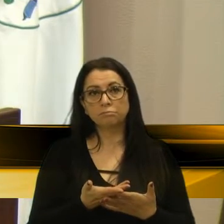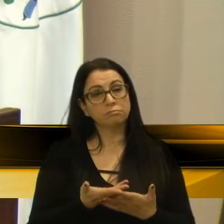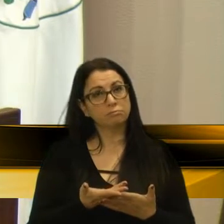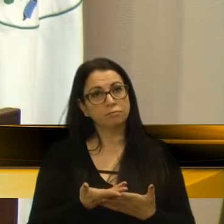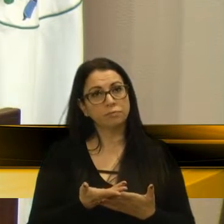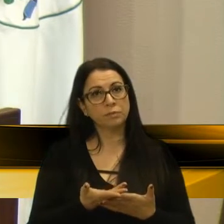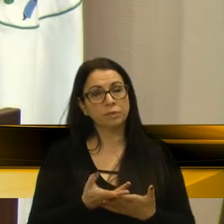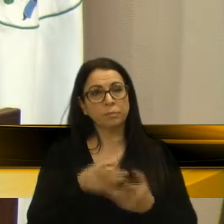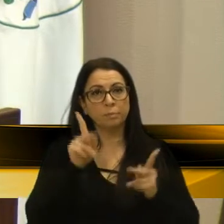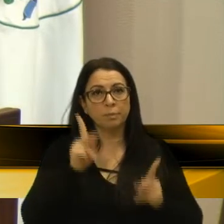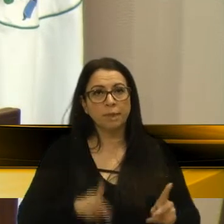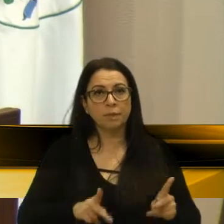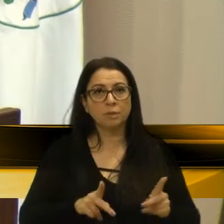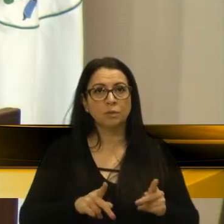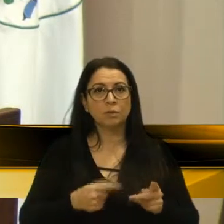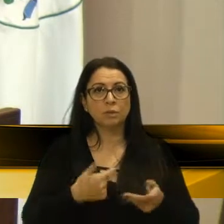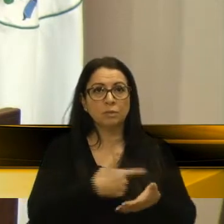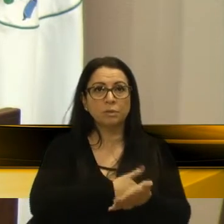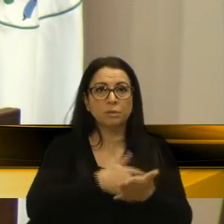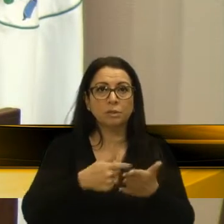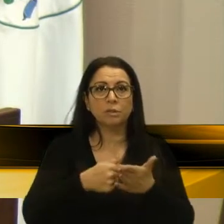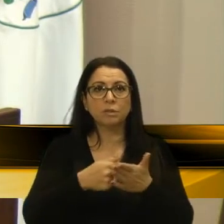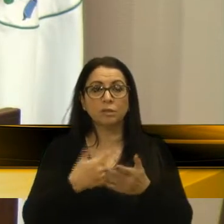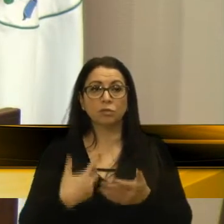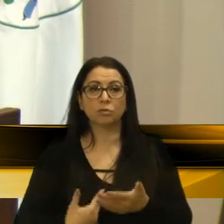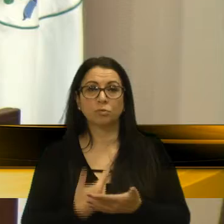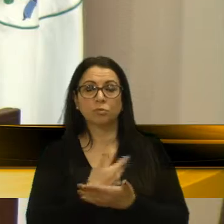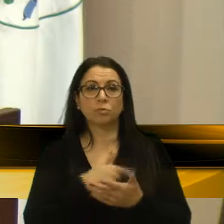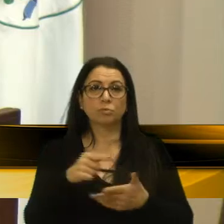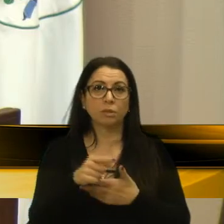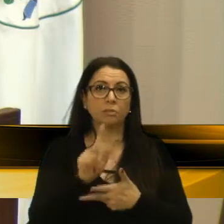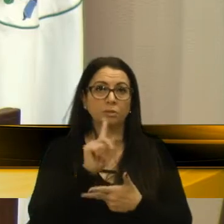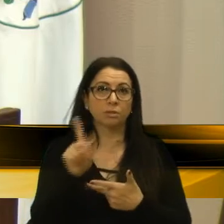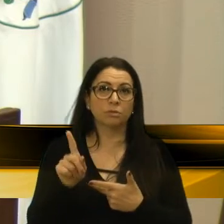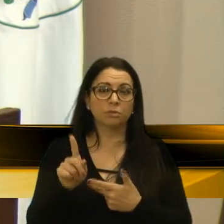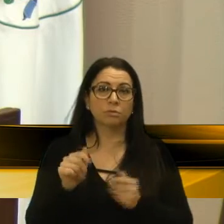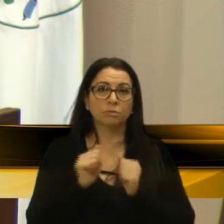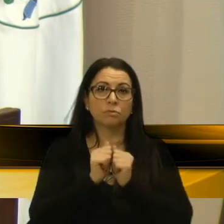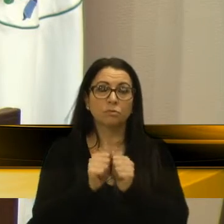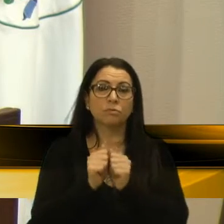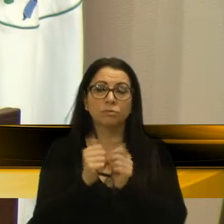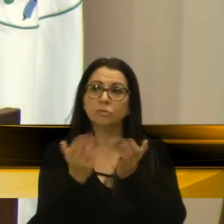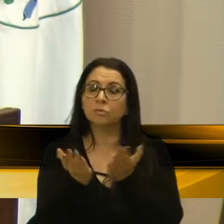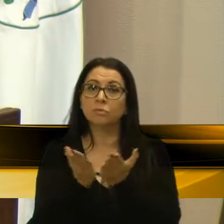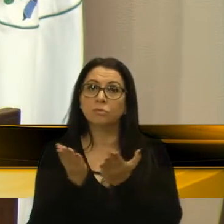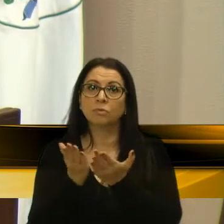tinha o pessoal da área de diagnóstico, da área de cirurgia, eles estavam ali juntos estudando